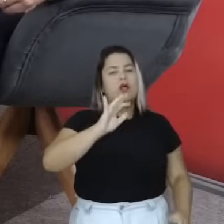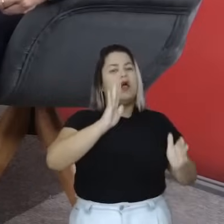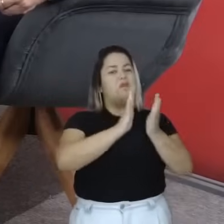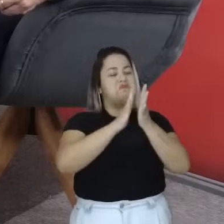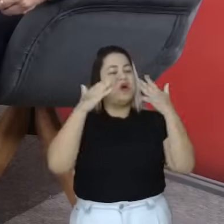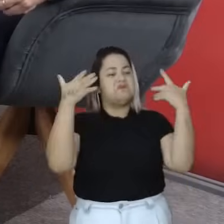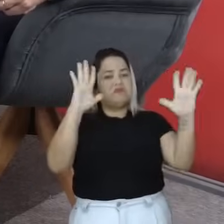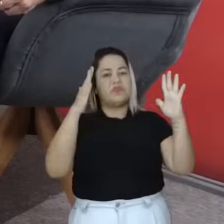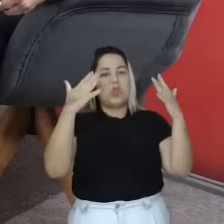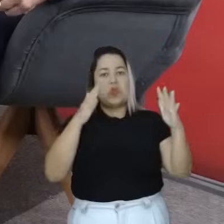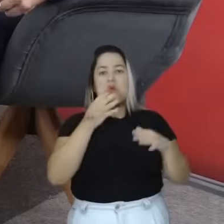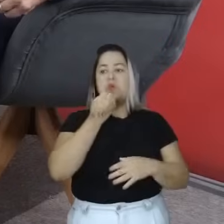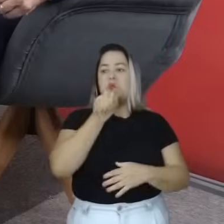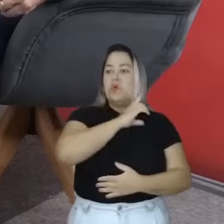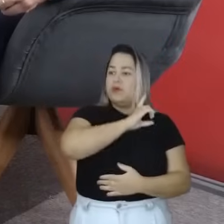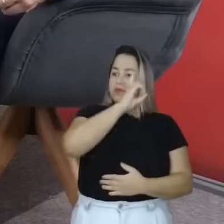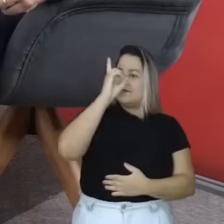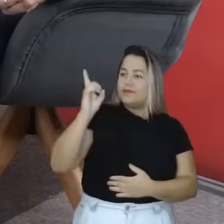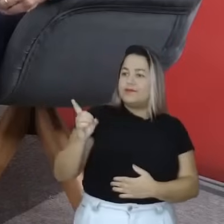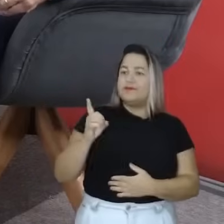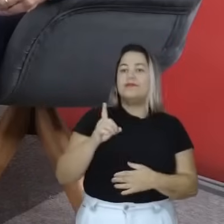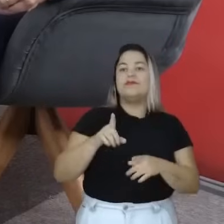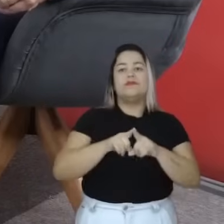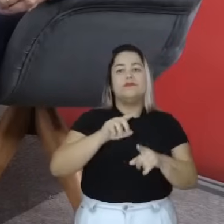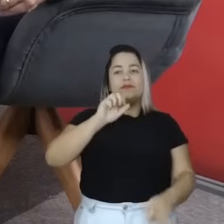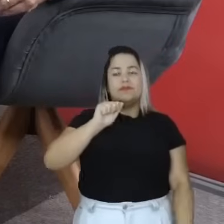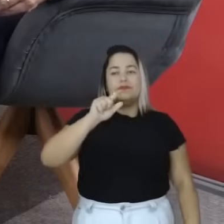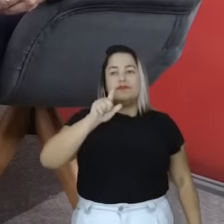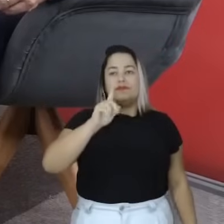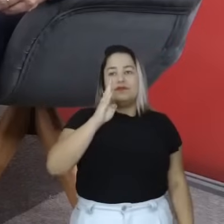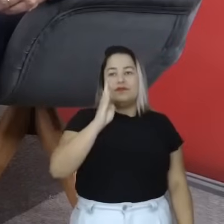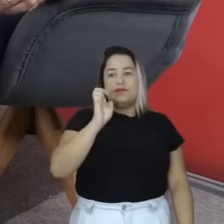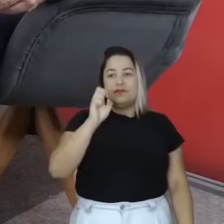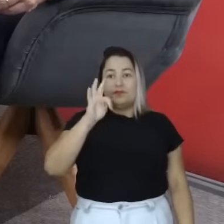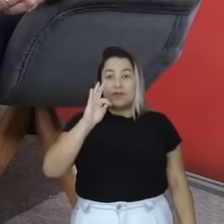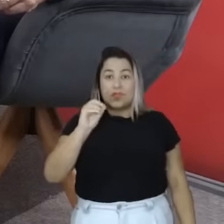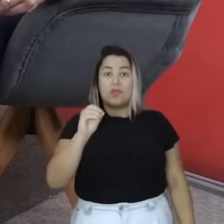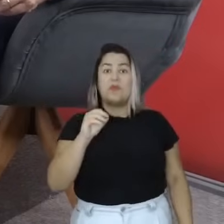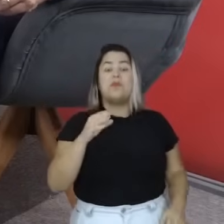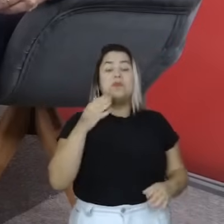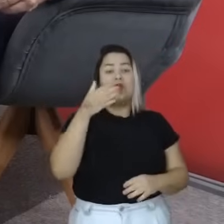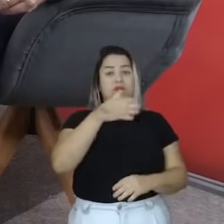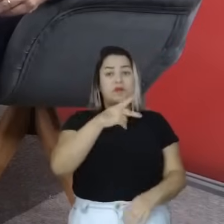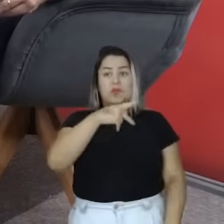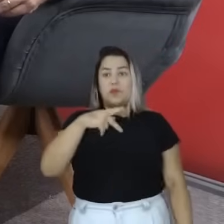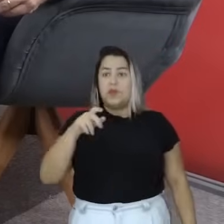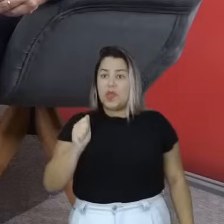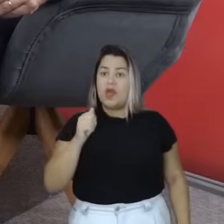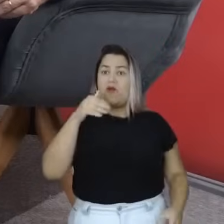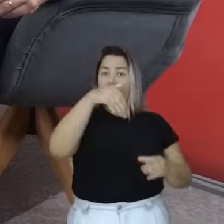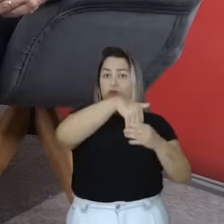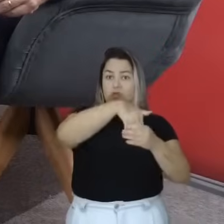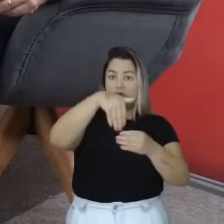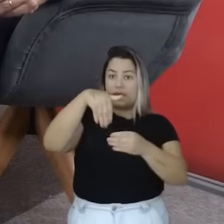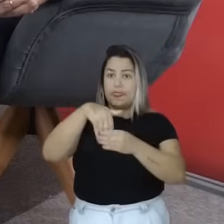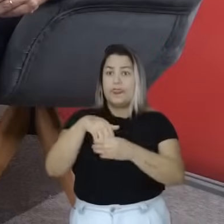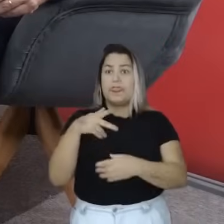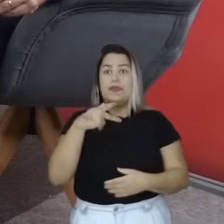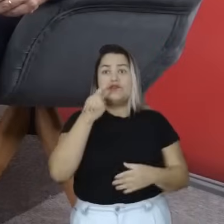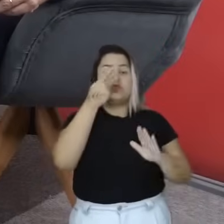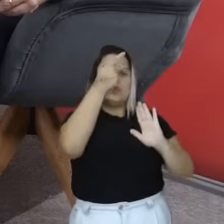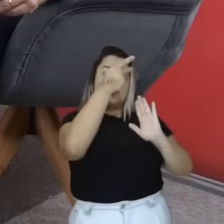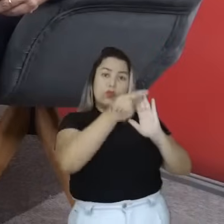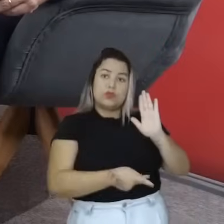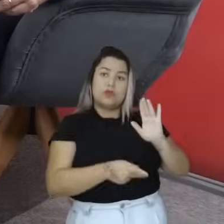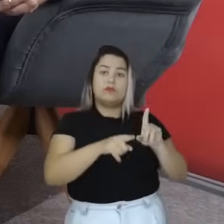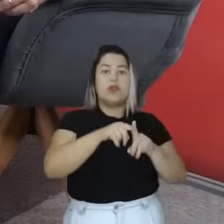parabéns, te dando bom dia, ministro. O Alberto Quirone, que também participou no PPA, votou, ele falou também sobre projetos